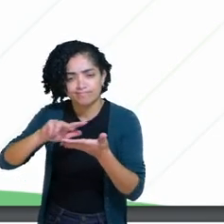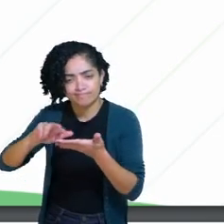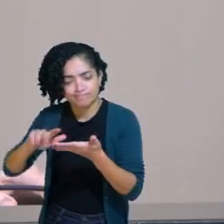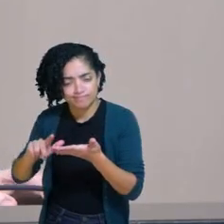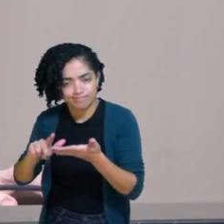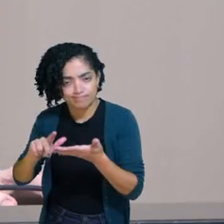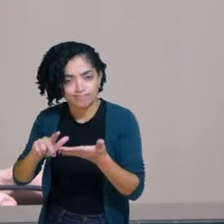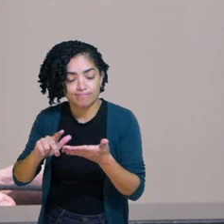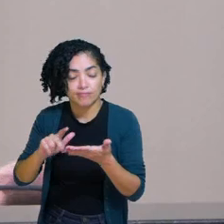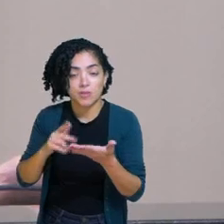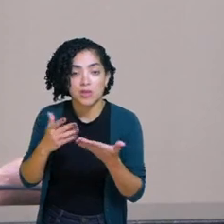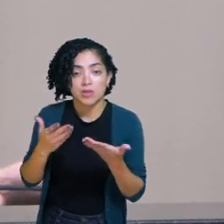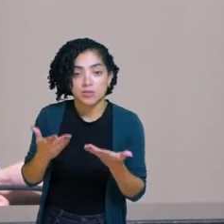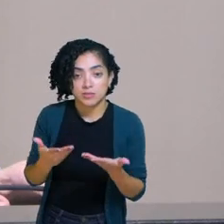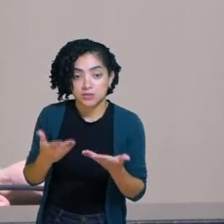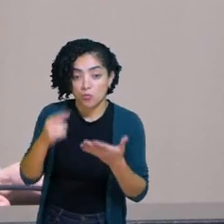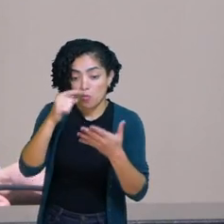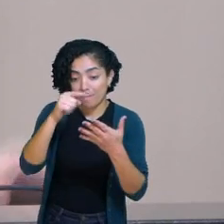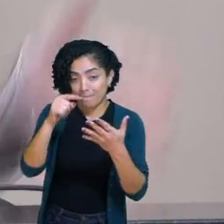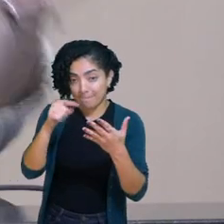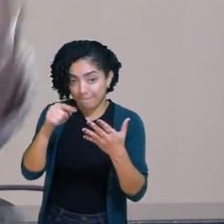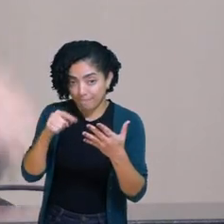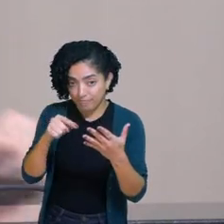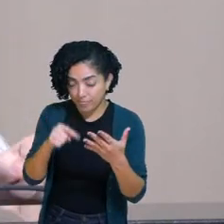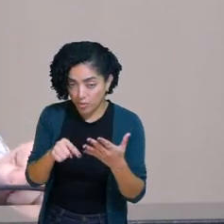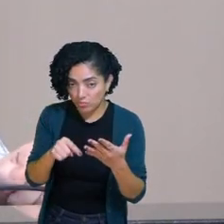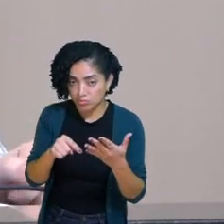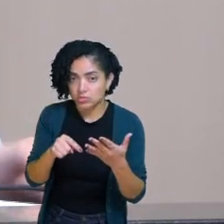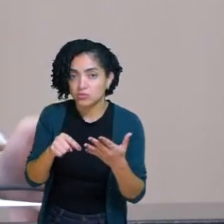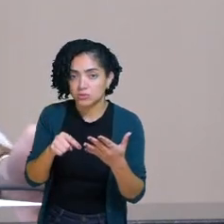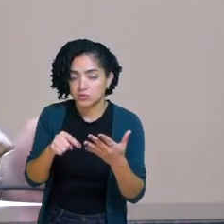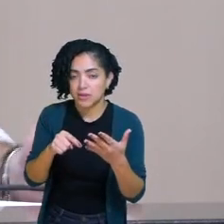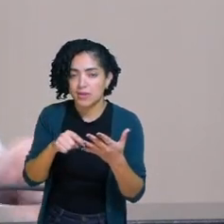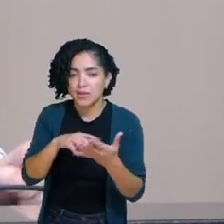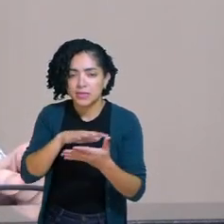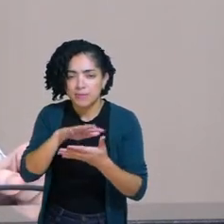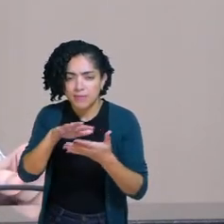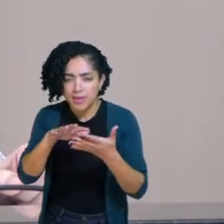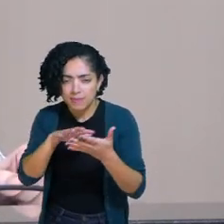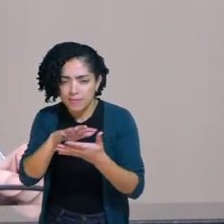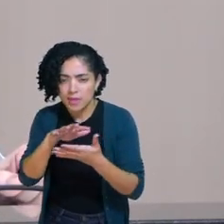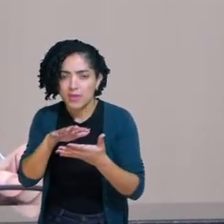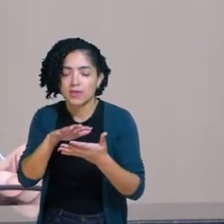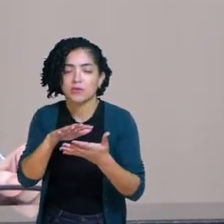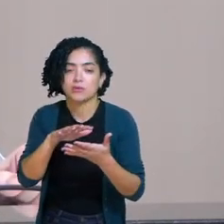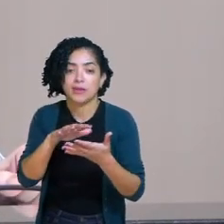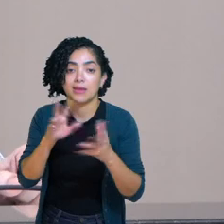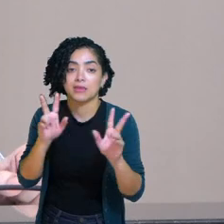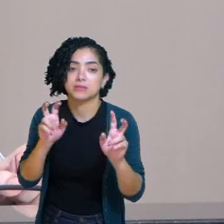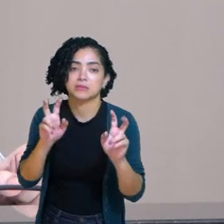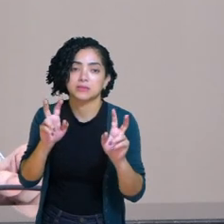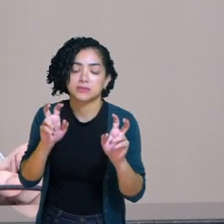formativo são pontos que que permeiam essas questões pedagógicas para formação